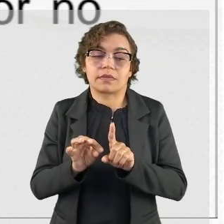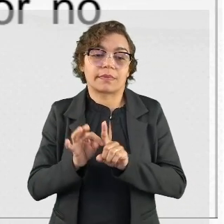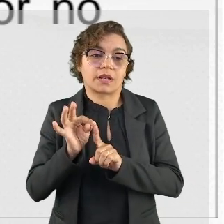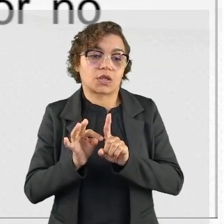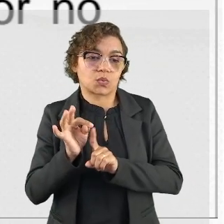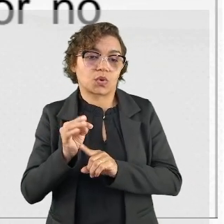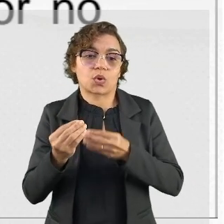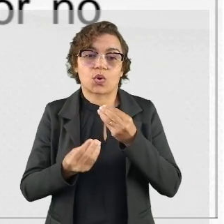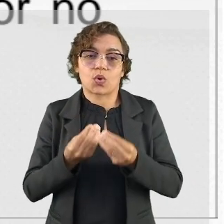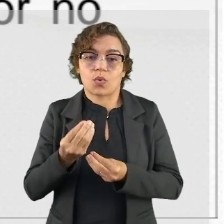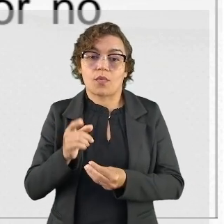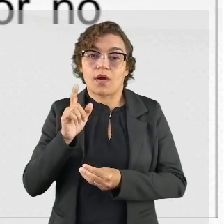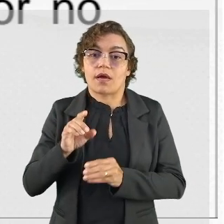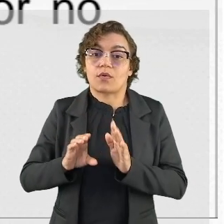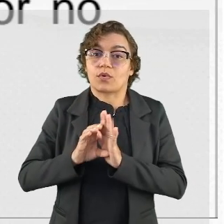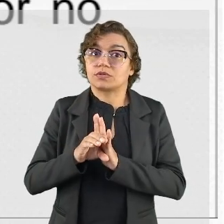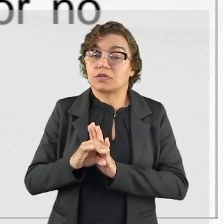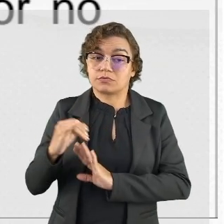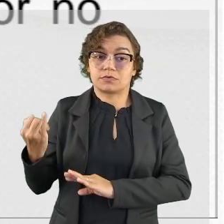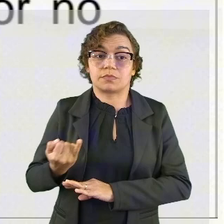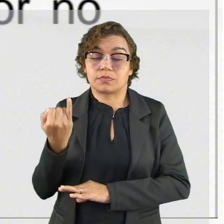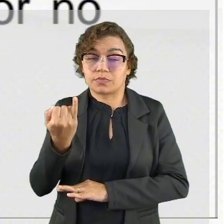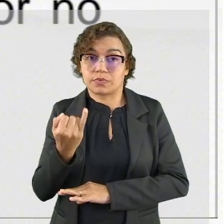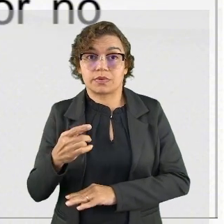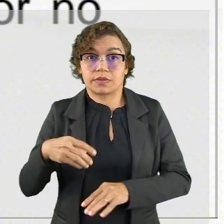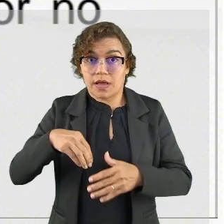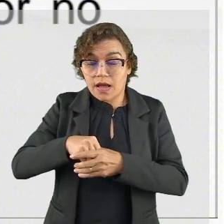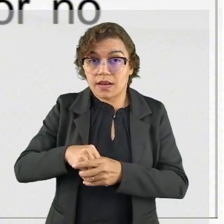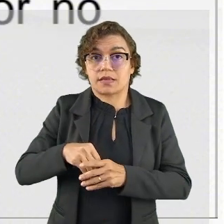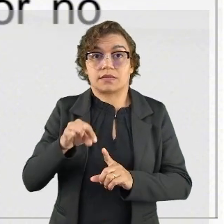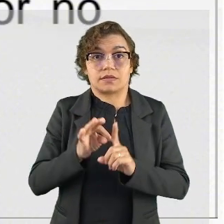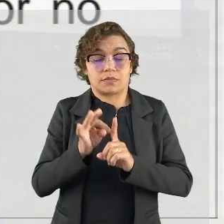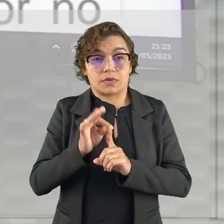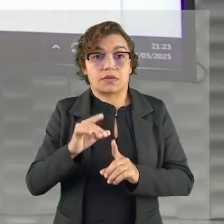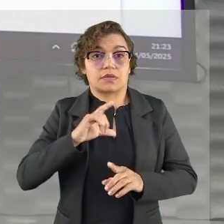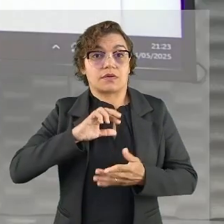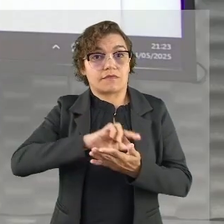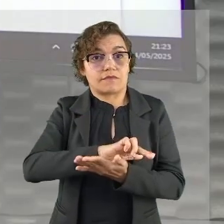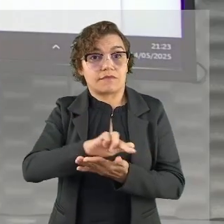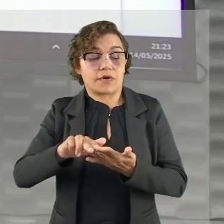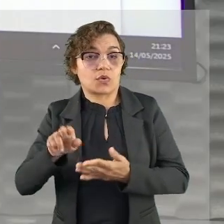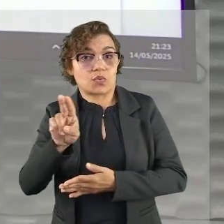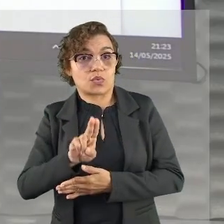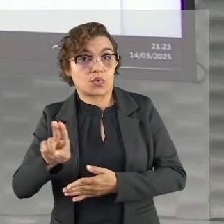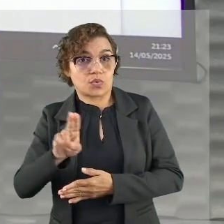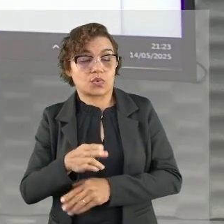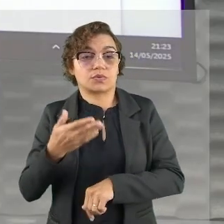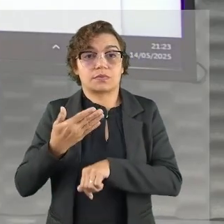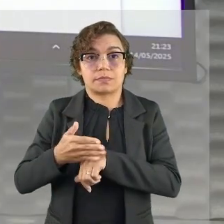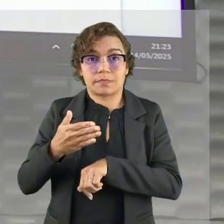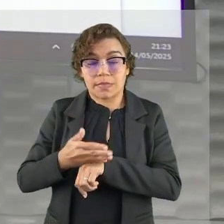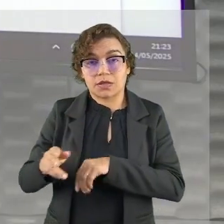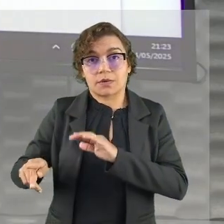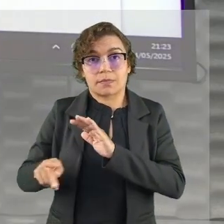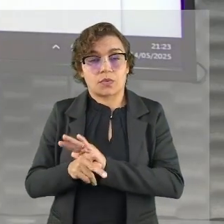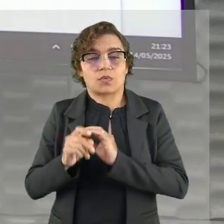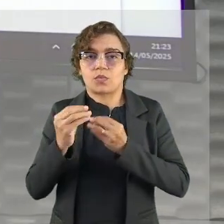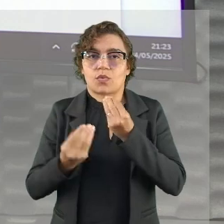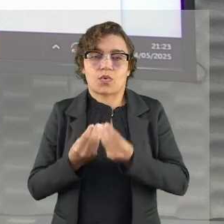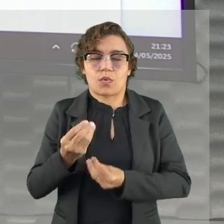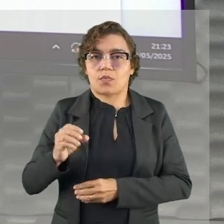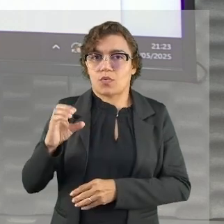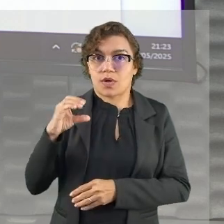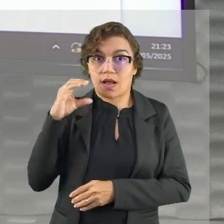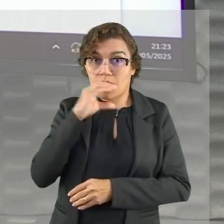e temperatura são conceitos fundamentais em termologia com diversas aplicações práticas. O calor